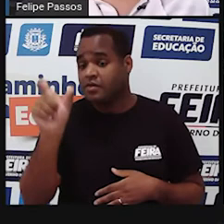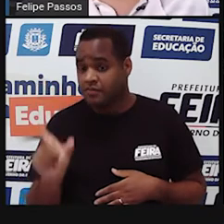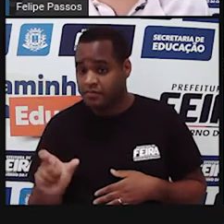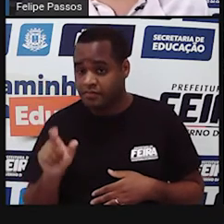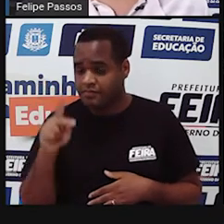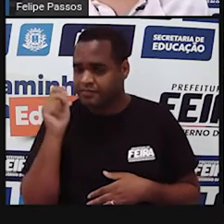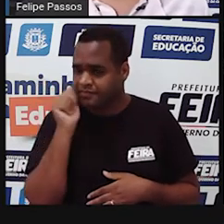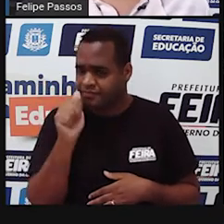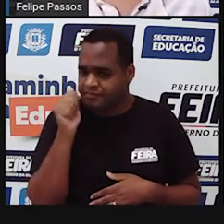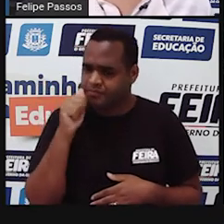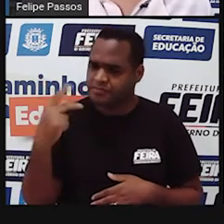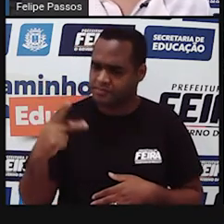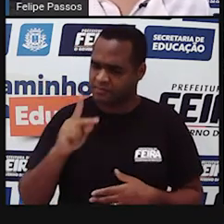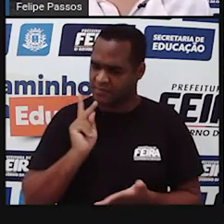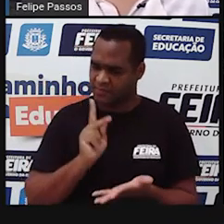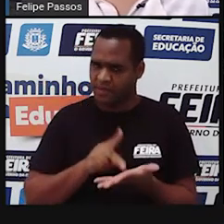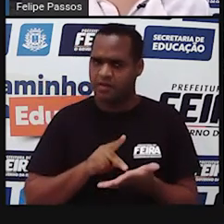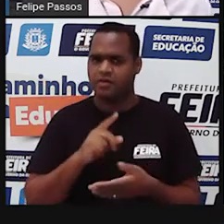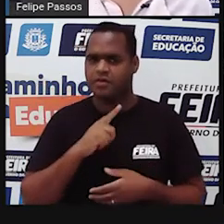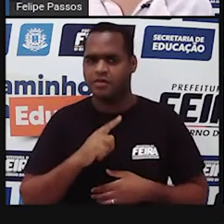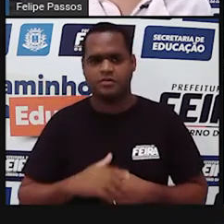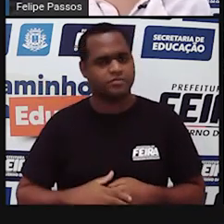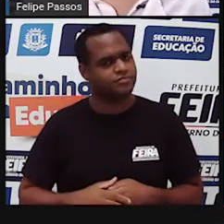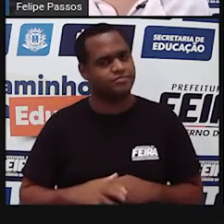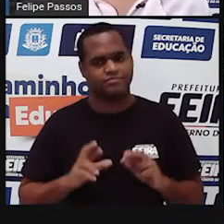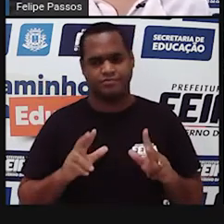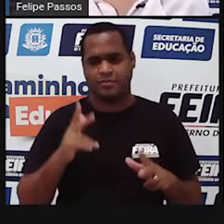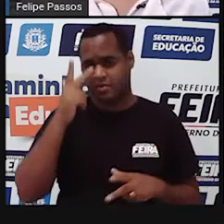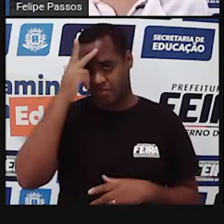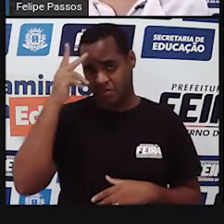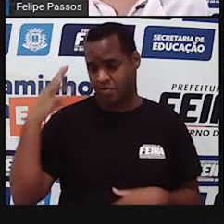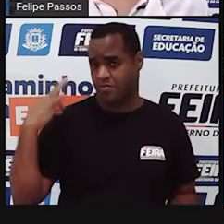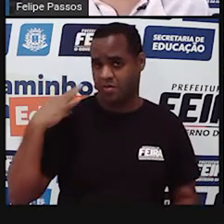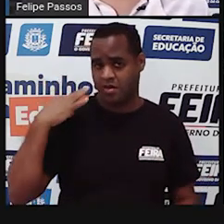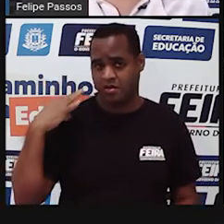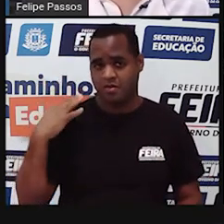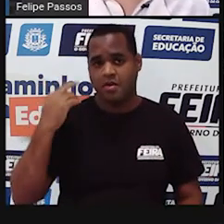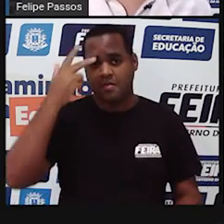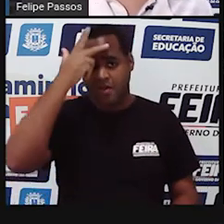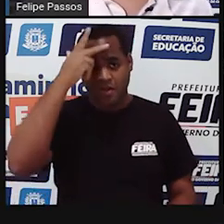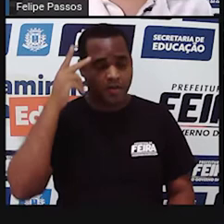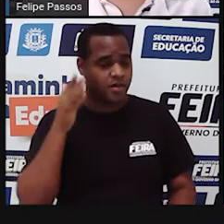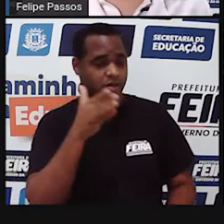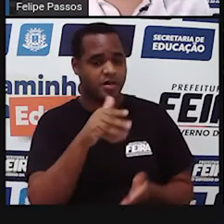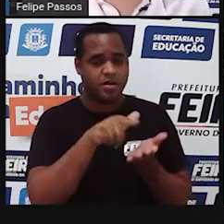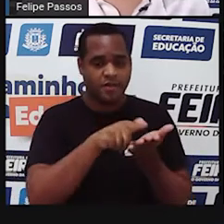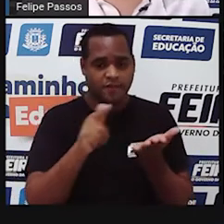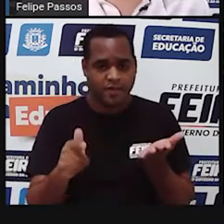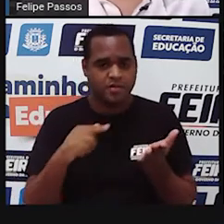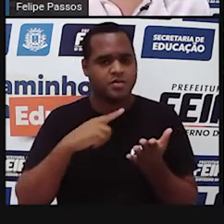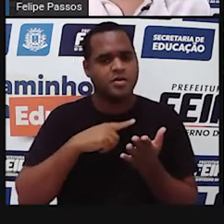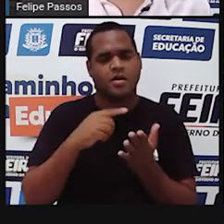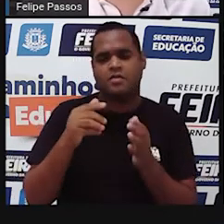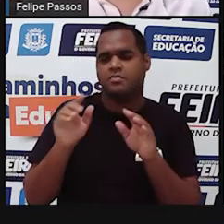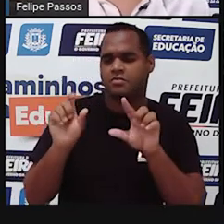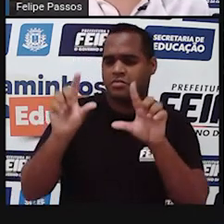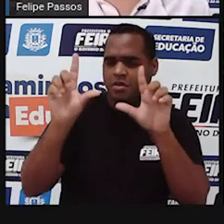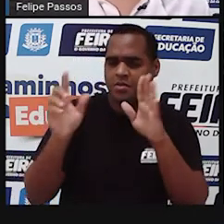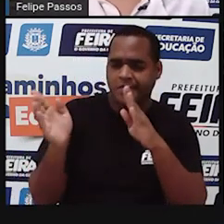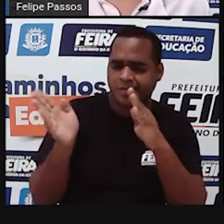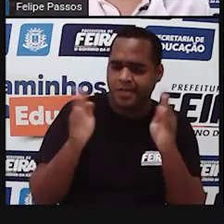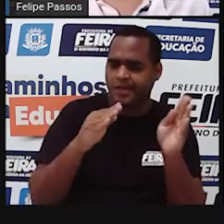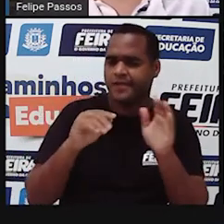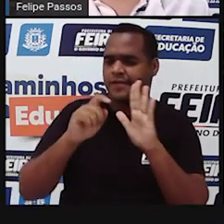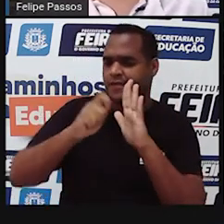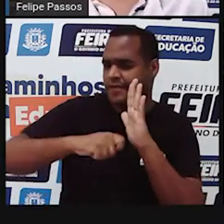é realidade. Até as modelos, até as atrizes, para ir para a revista, para ir para um programa, para um vídeo,